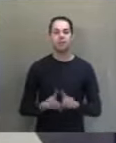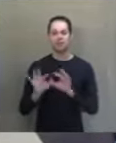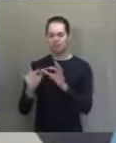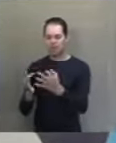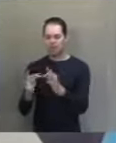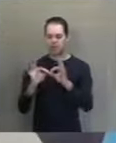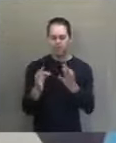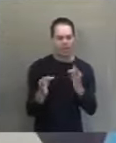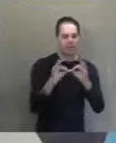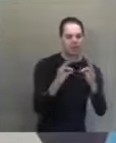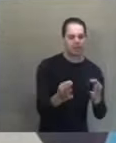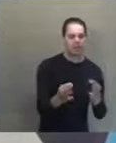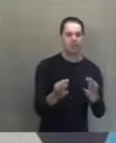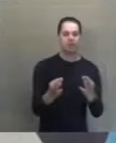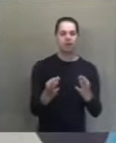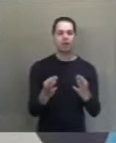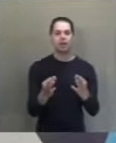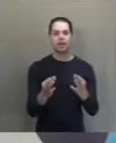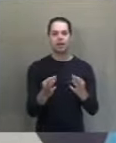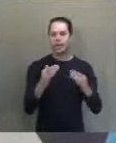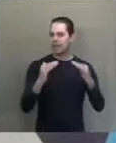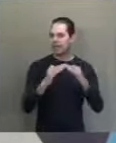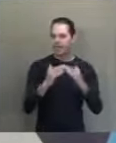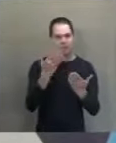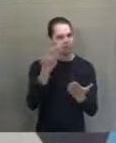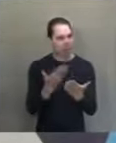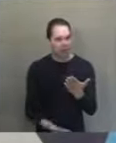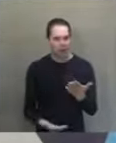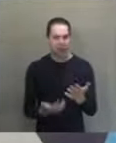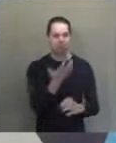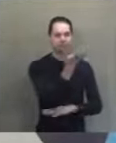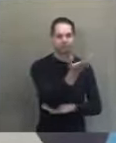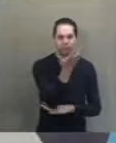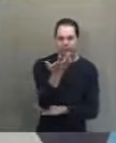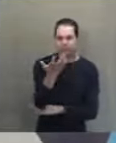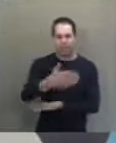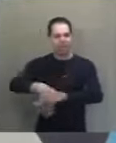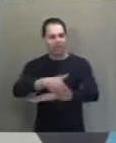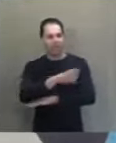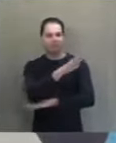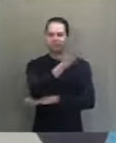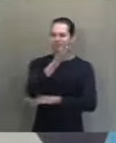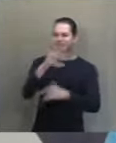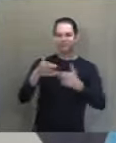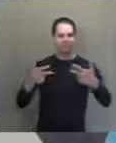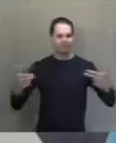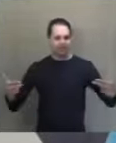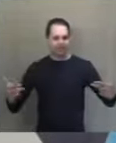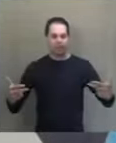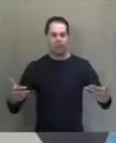famílias morando embaixo de ponte, no meio dos bosques, assusta.